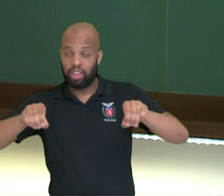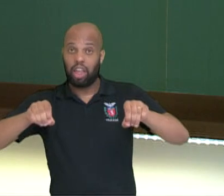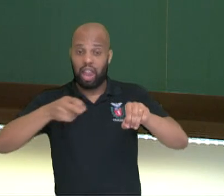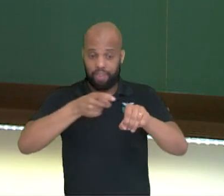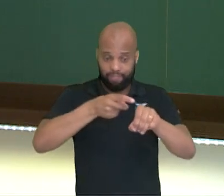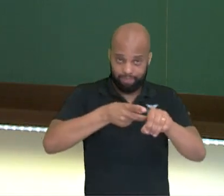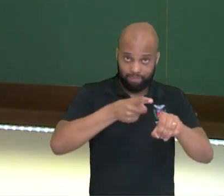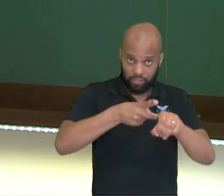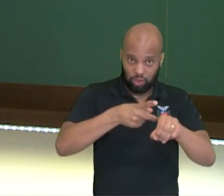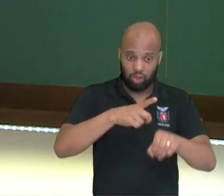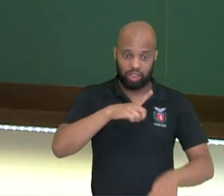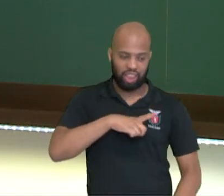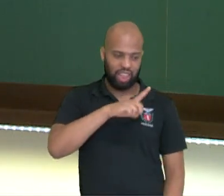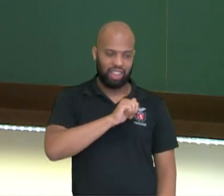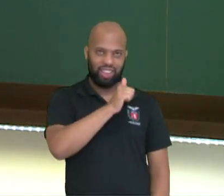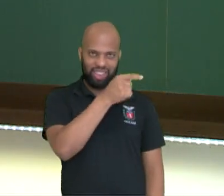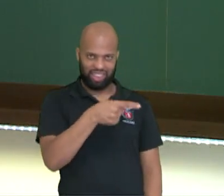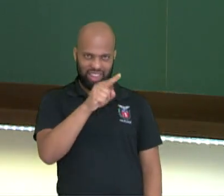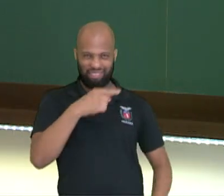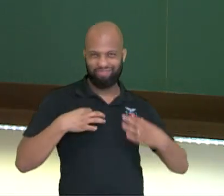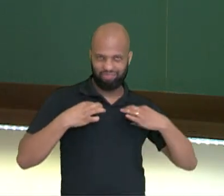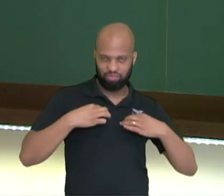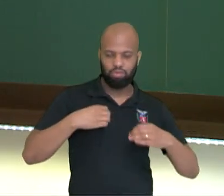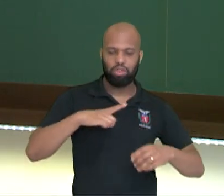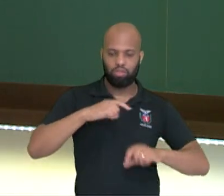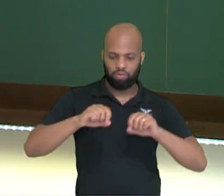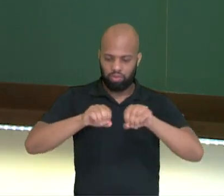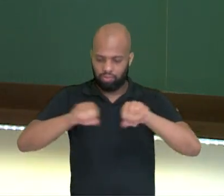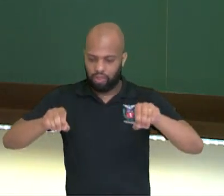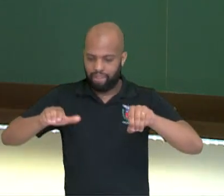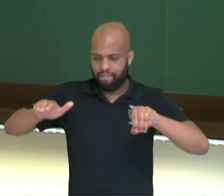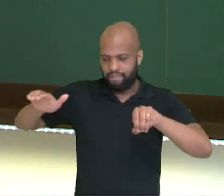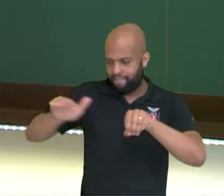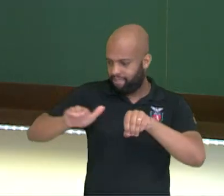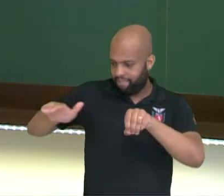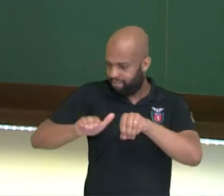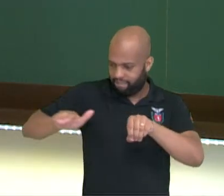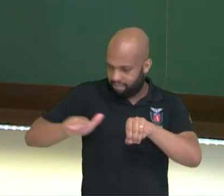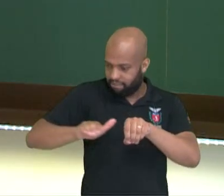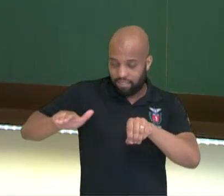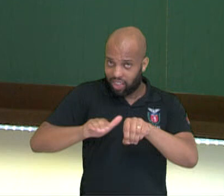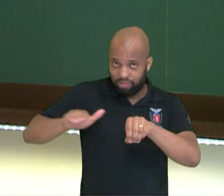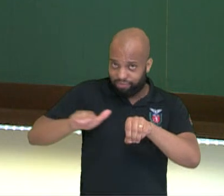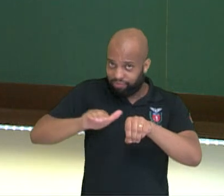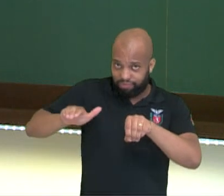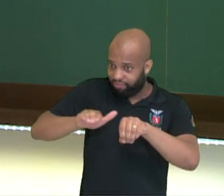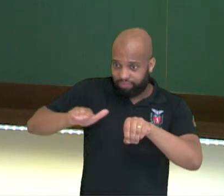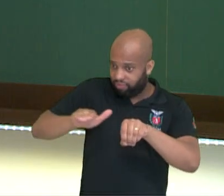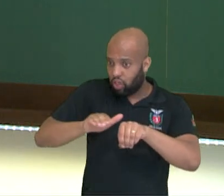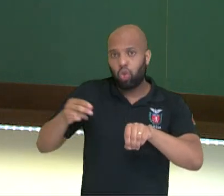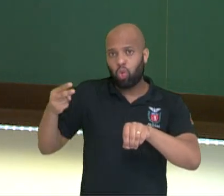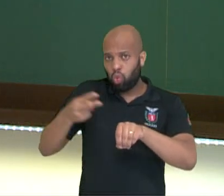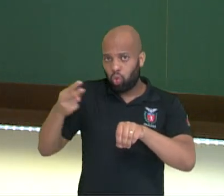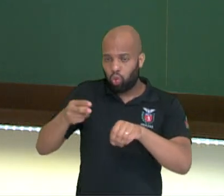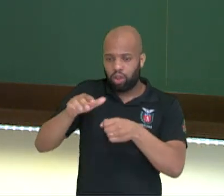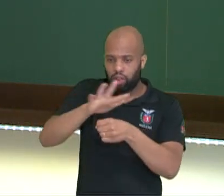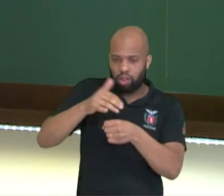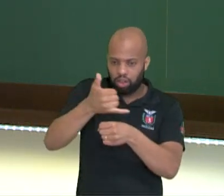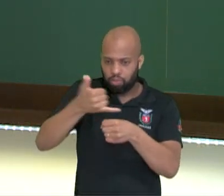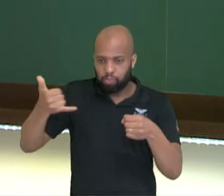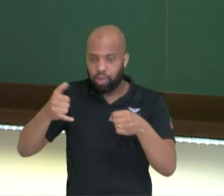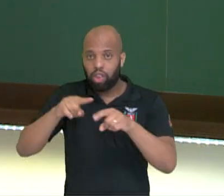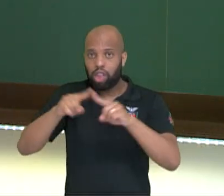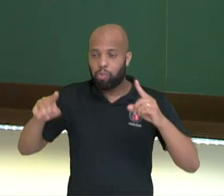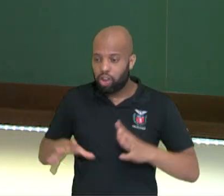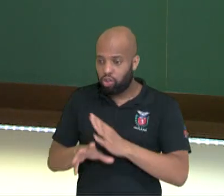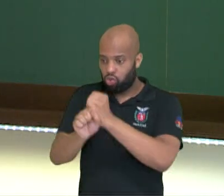a lã que estão neutros, por atrito. No processo por atrito, ambos vão ficar carregados, mas a carga total tem que continuar